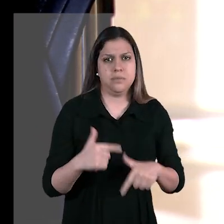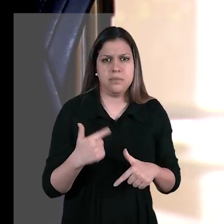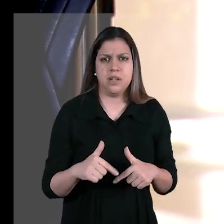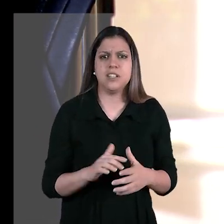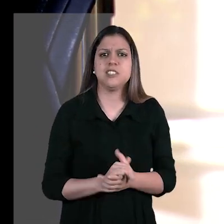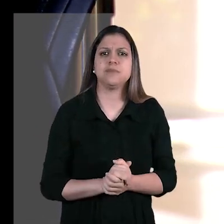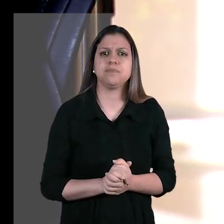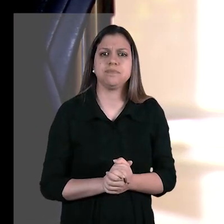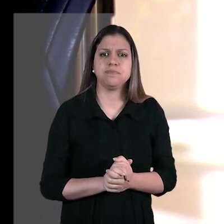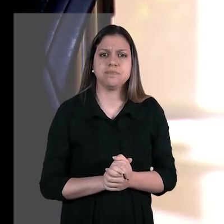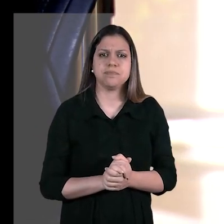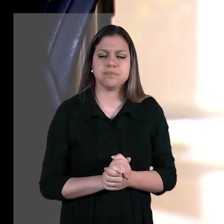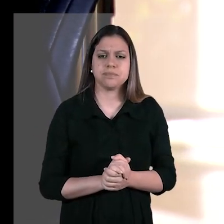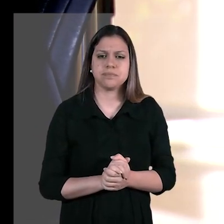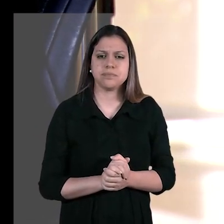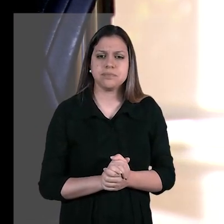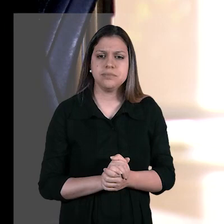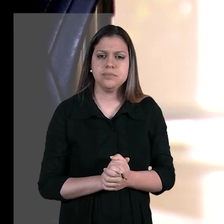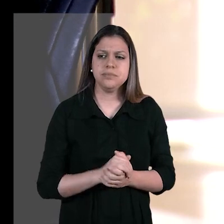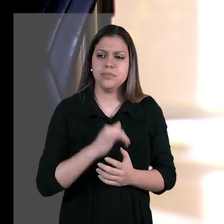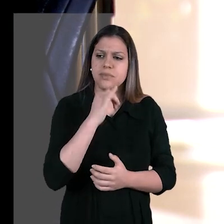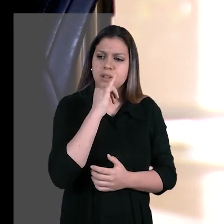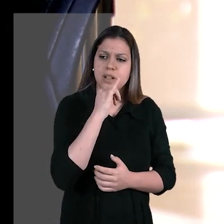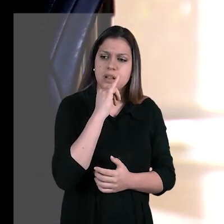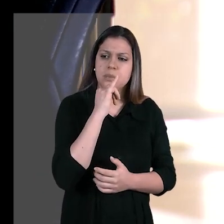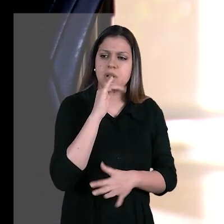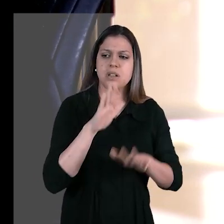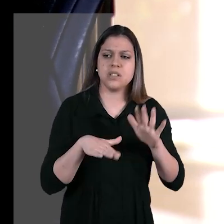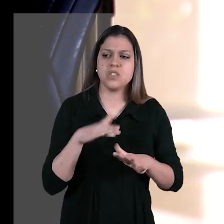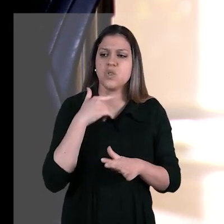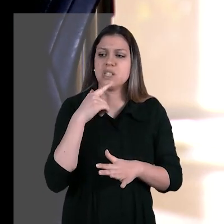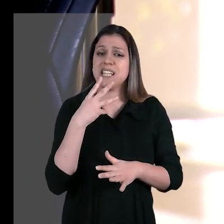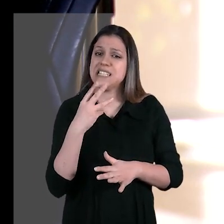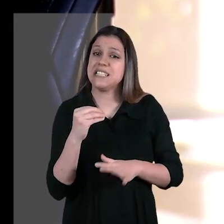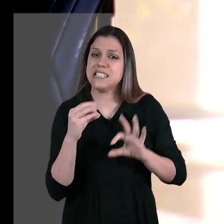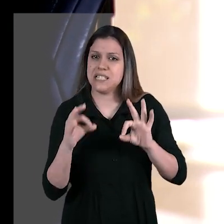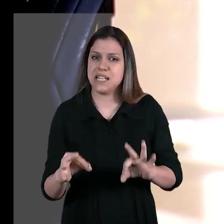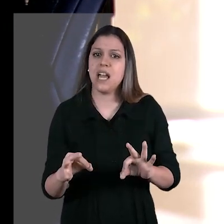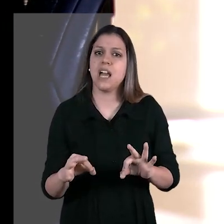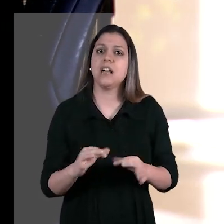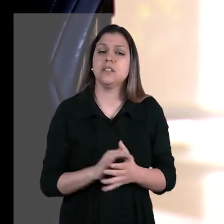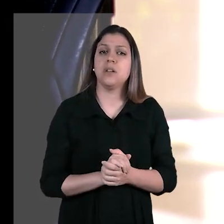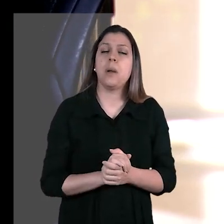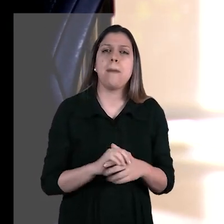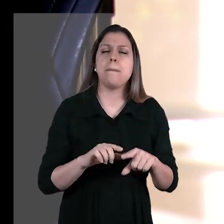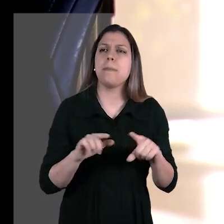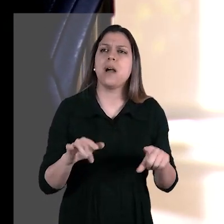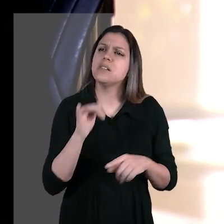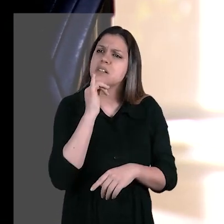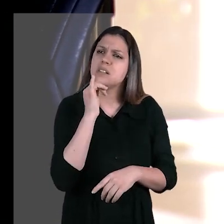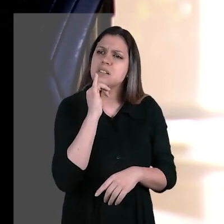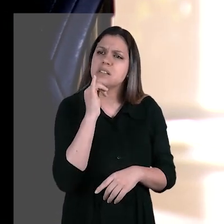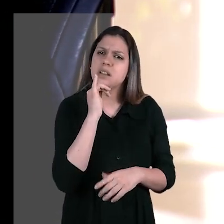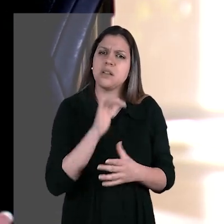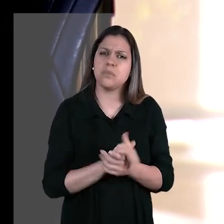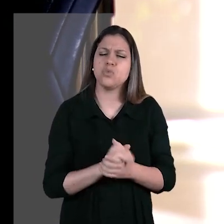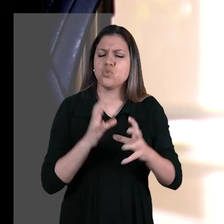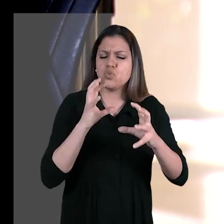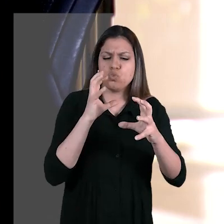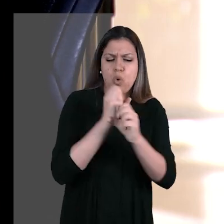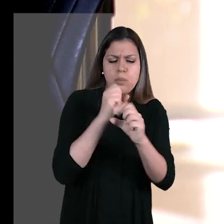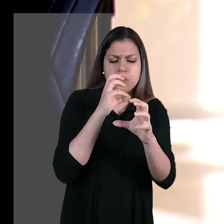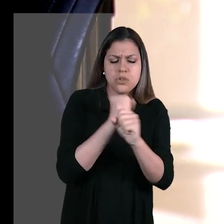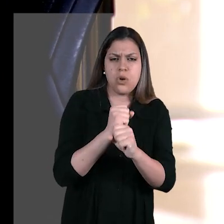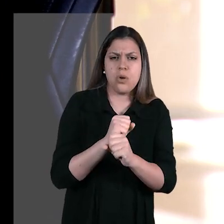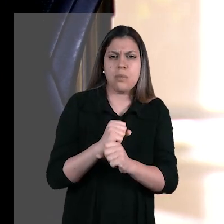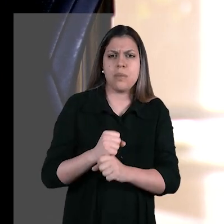ficou sem trabalhar. Não dá 30 certinho, porque tem lá, mulher é mais complicado, né? Mas vamos fazendo as